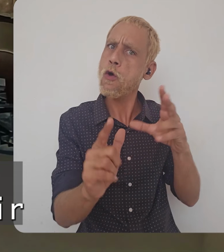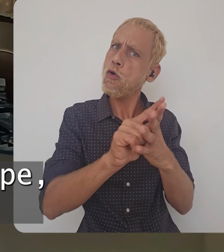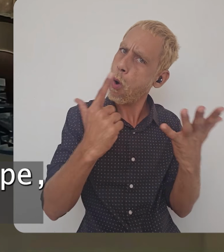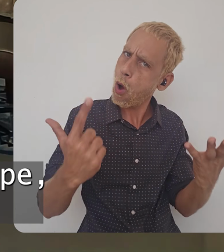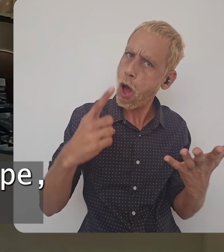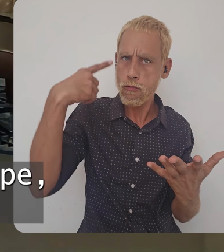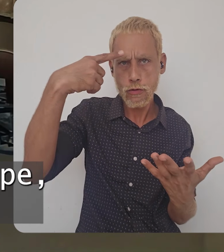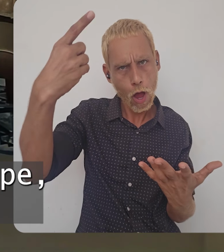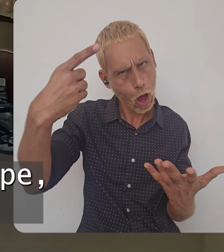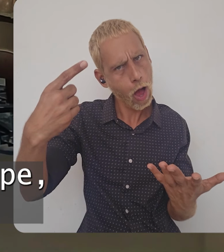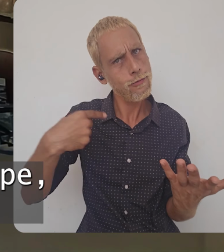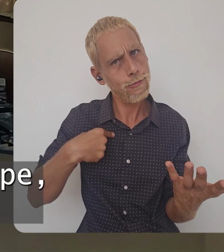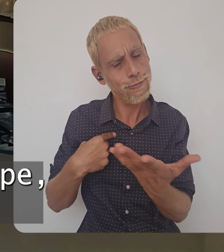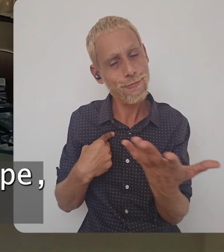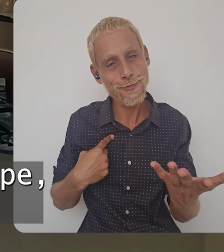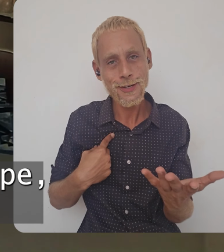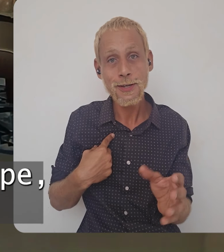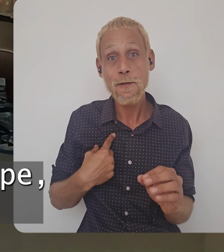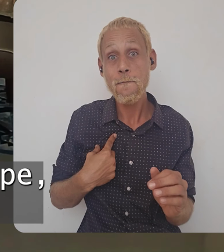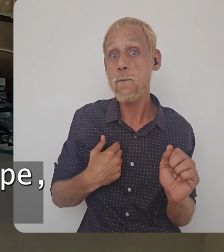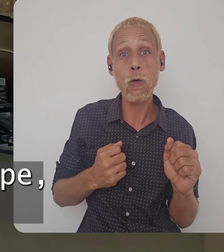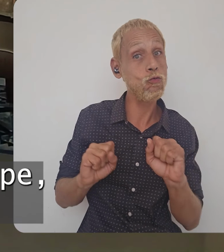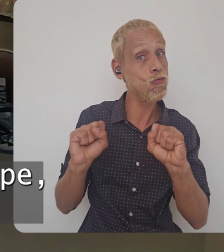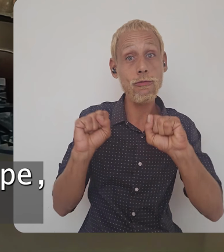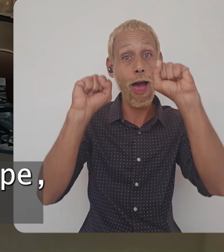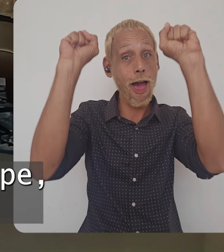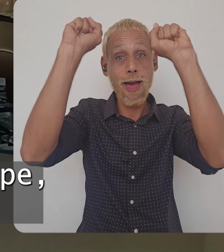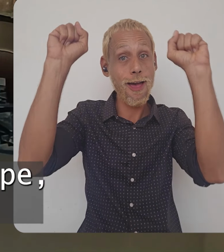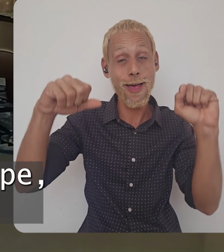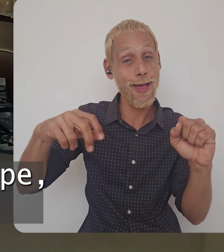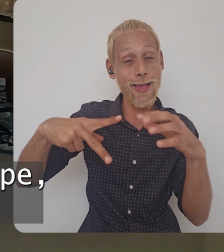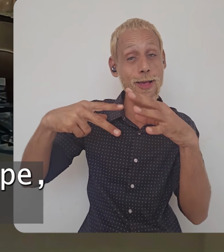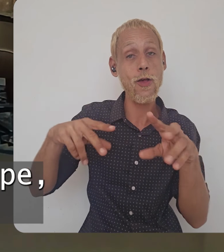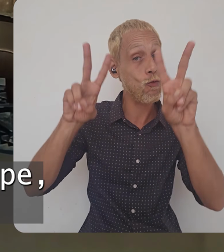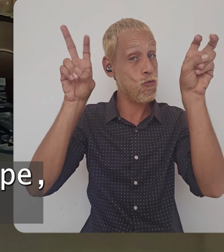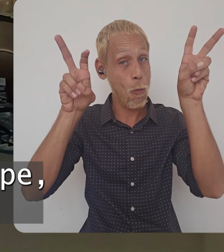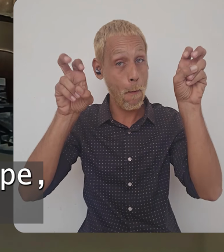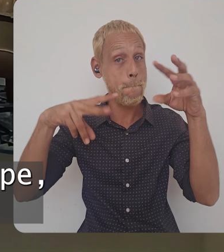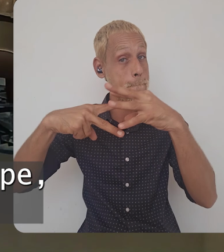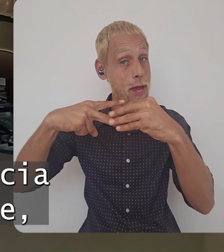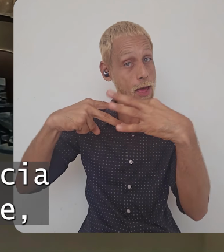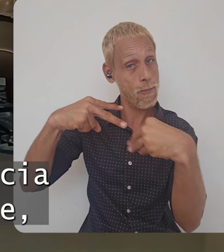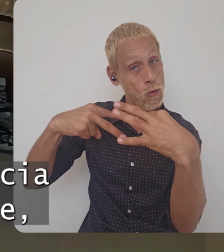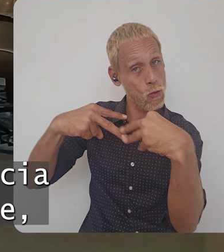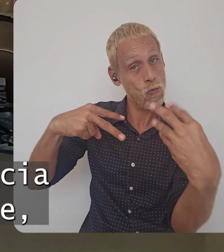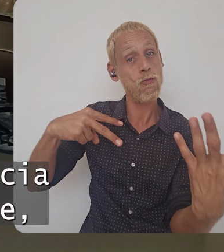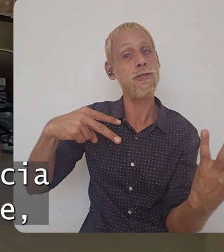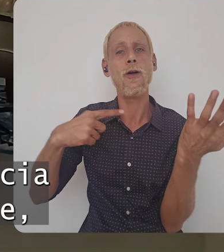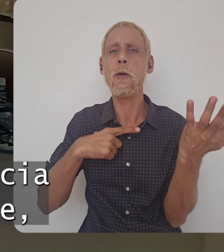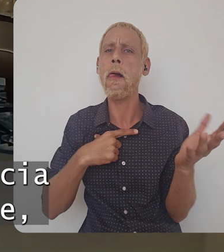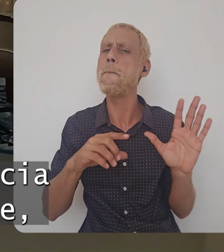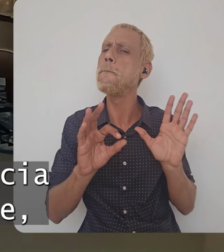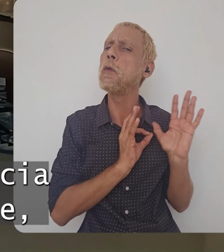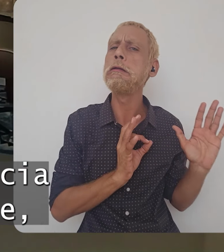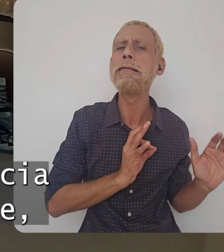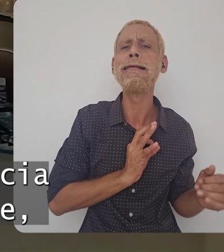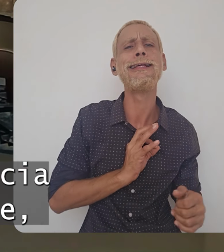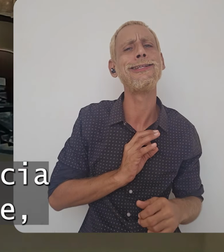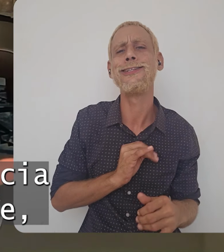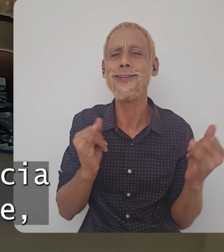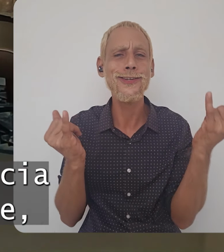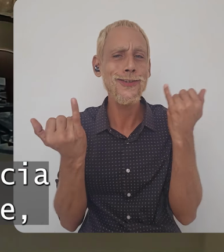a partir daí, exatamente porque deu bastante ibope, o assunto da perna cabeluda, vez por outra, voltava na página de polícia,